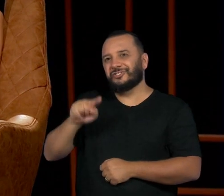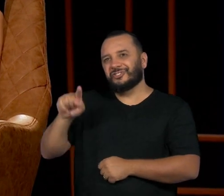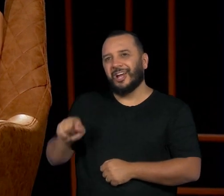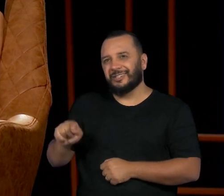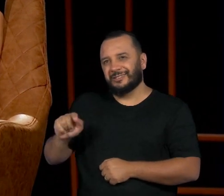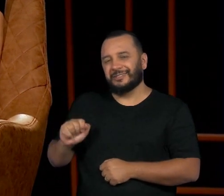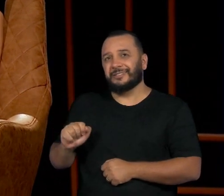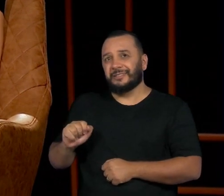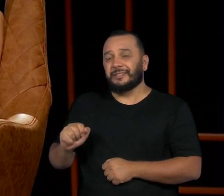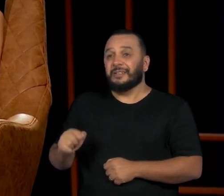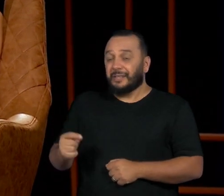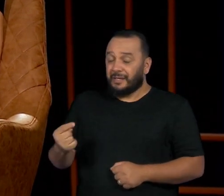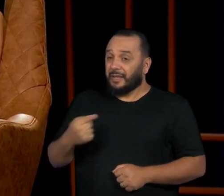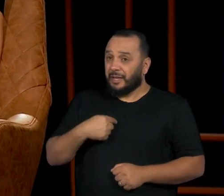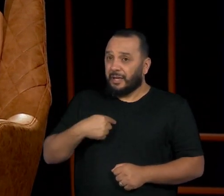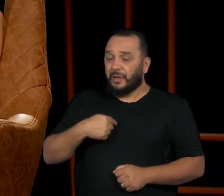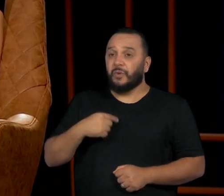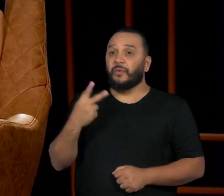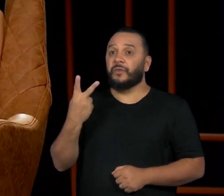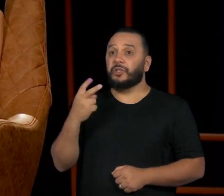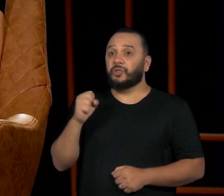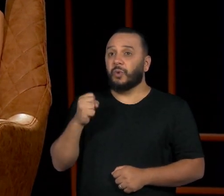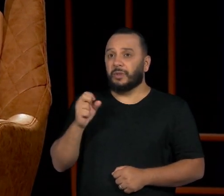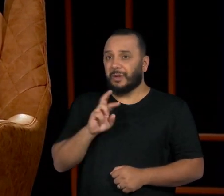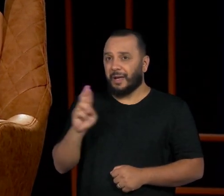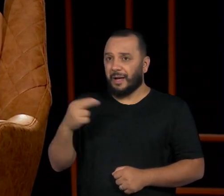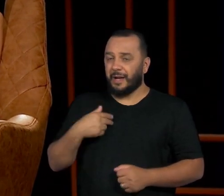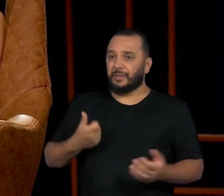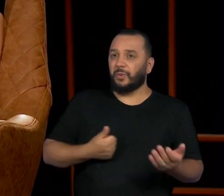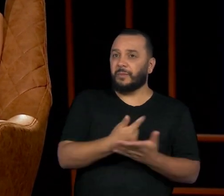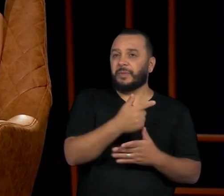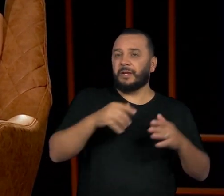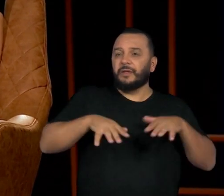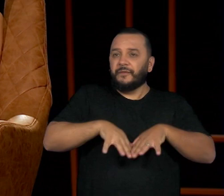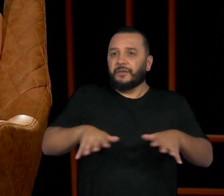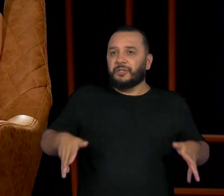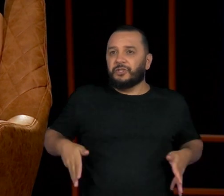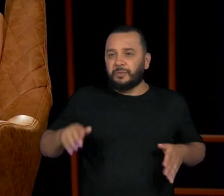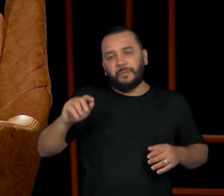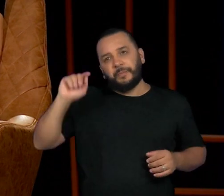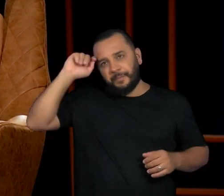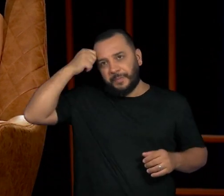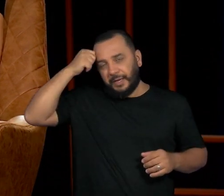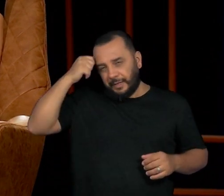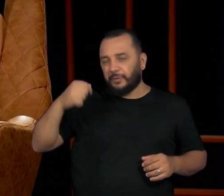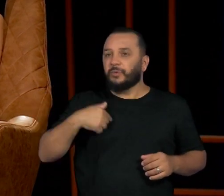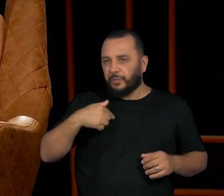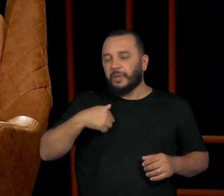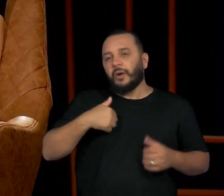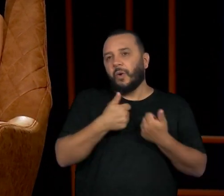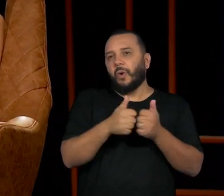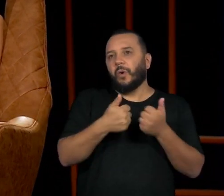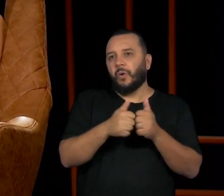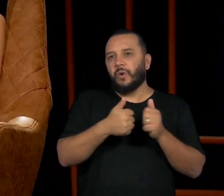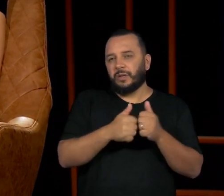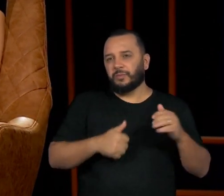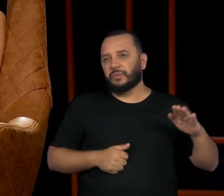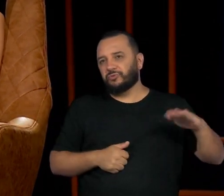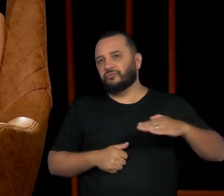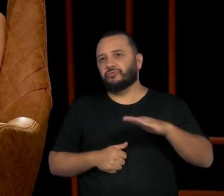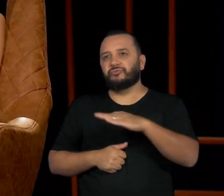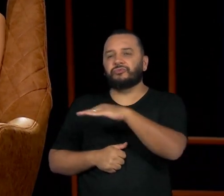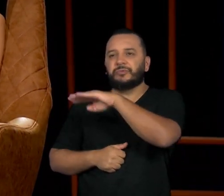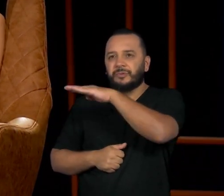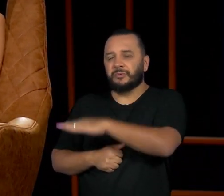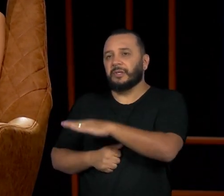últimos R$ 28 num vestido preto, peguei o busão, desci lá no bar, entrei na fila com mais 30 cantoras, eu era a última